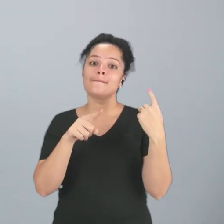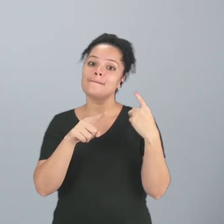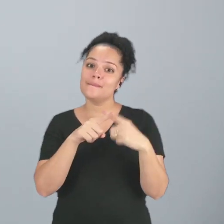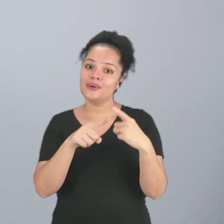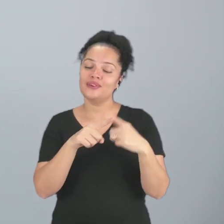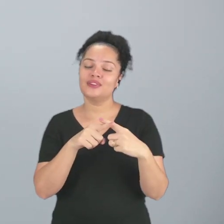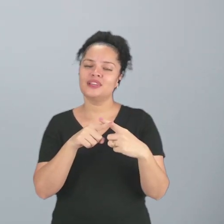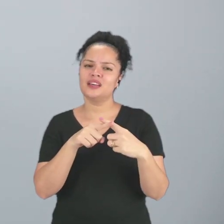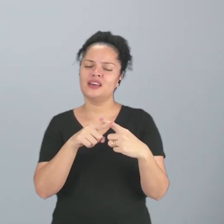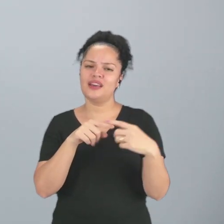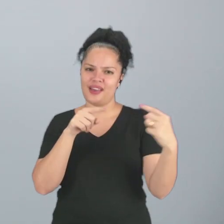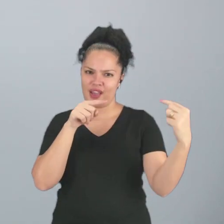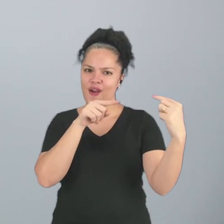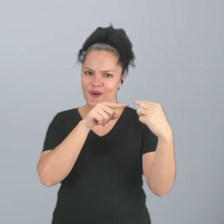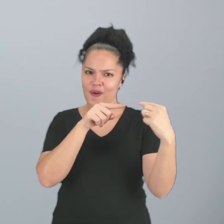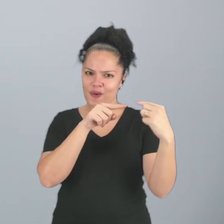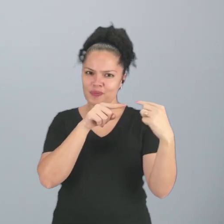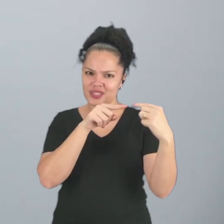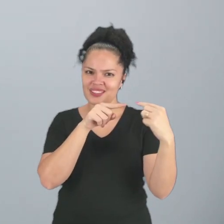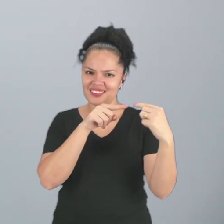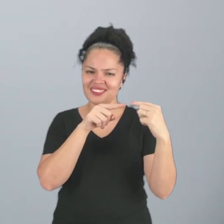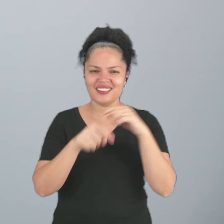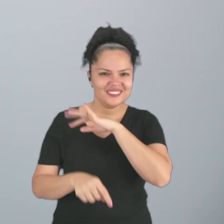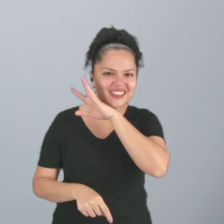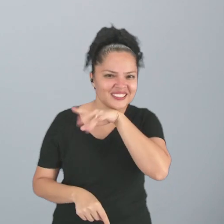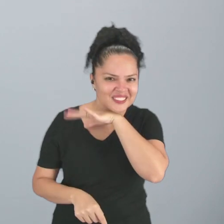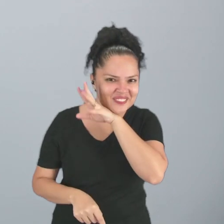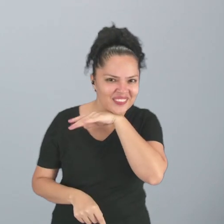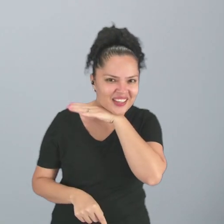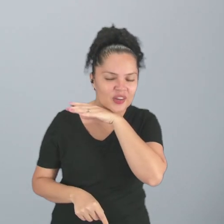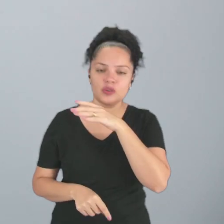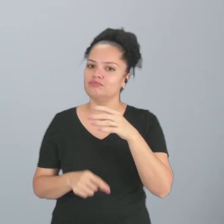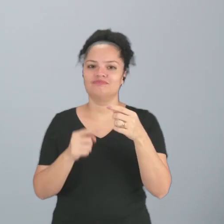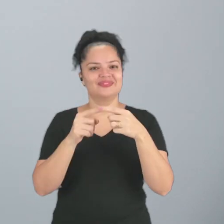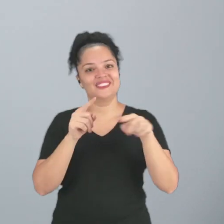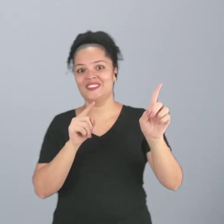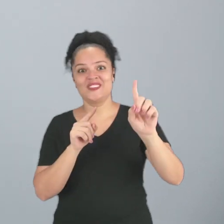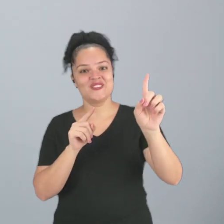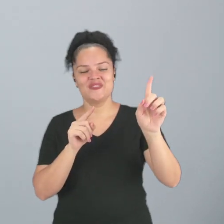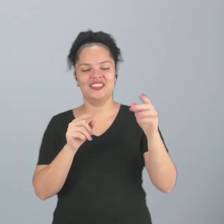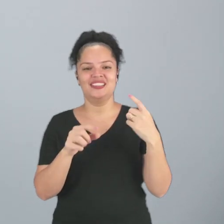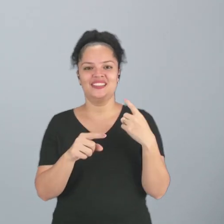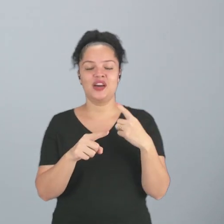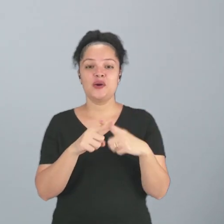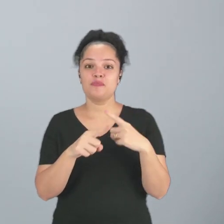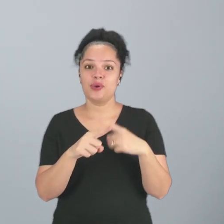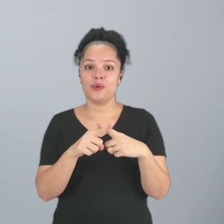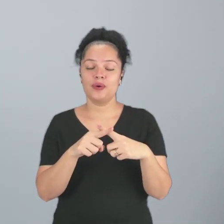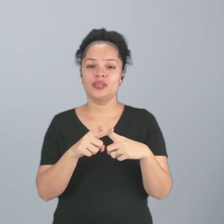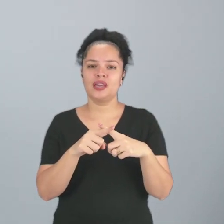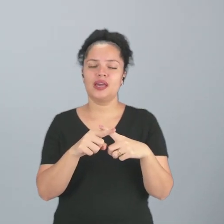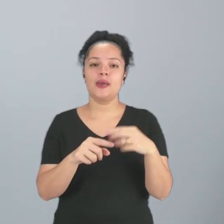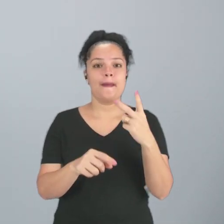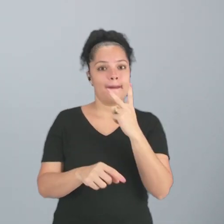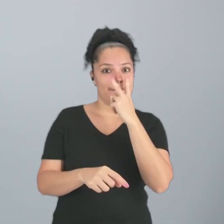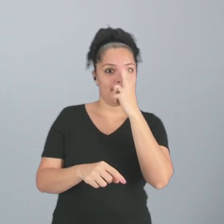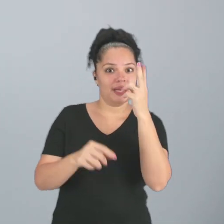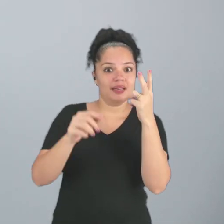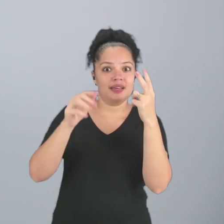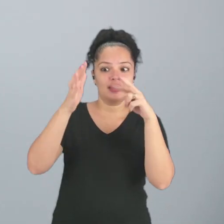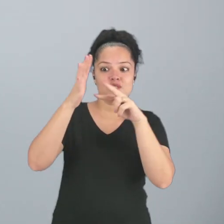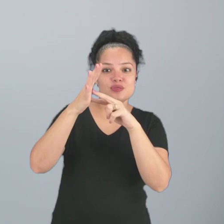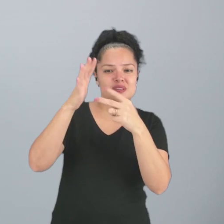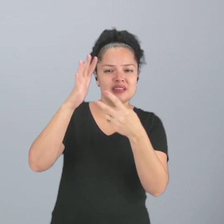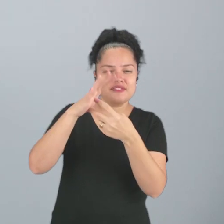tem alguma relação com o animal? A gente percebe que não, né? Então, isso aí é um recorte, é uma